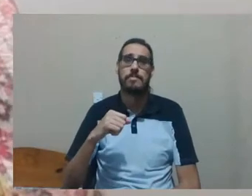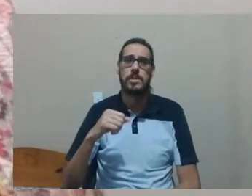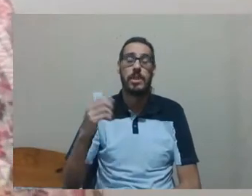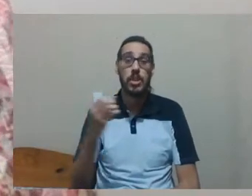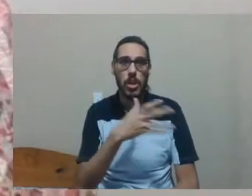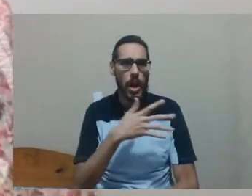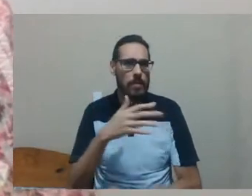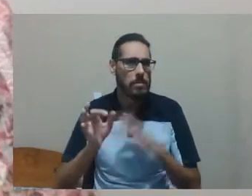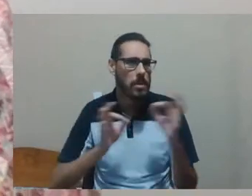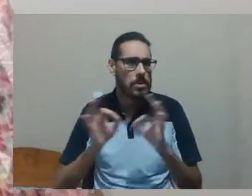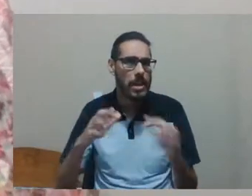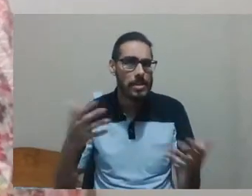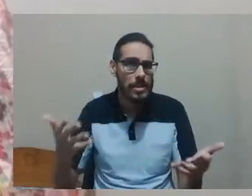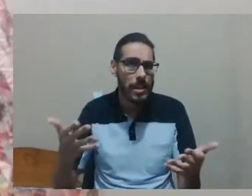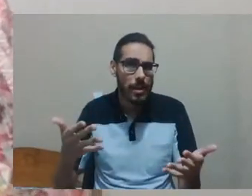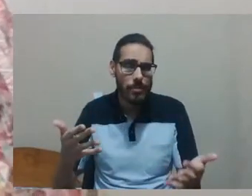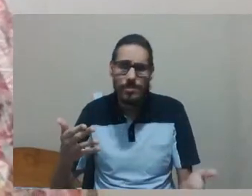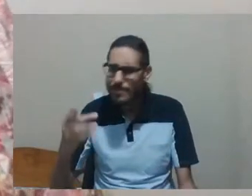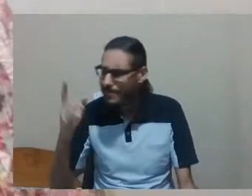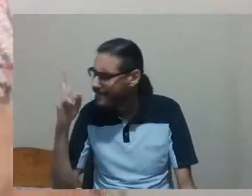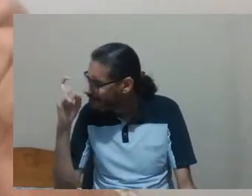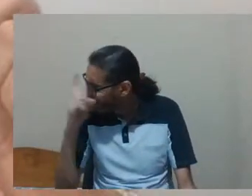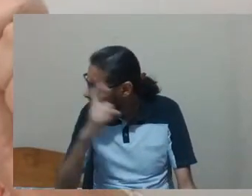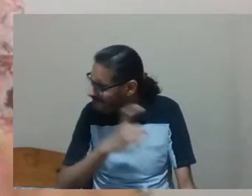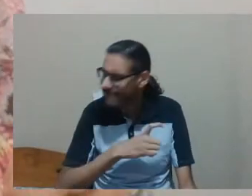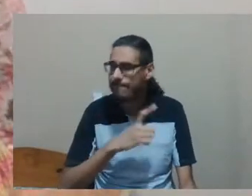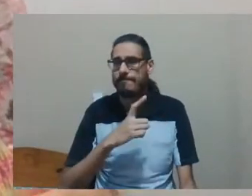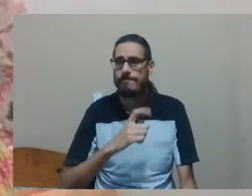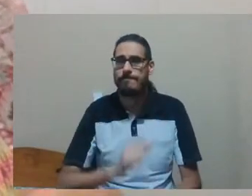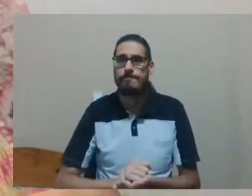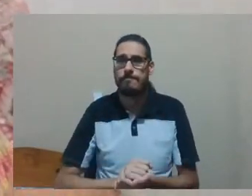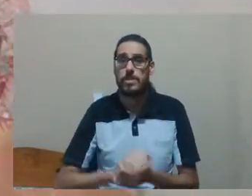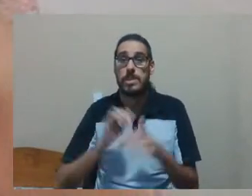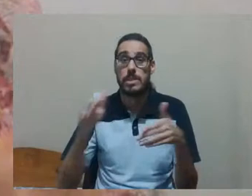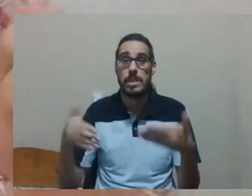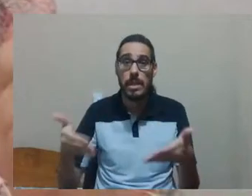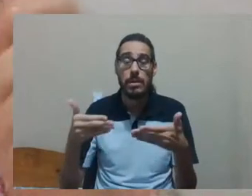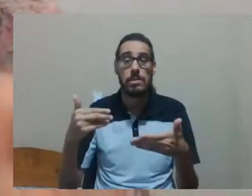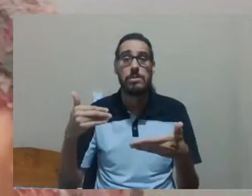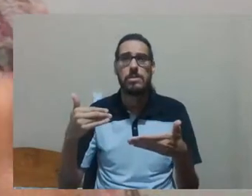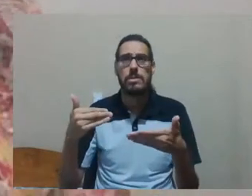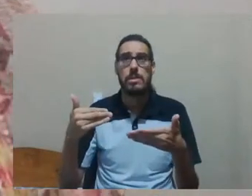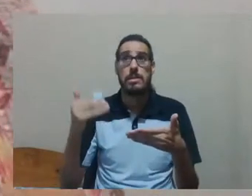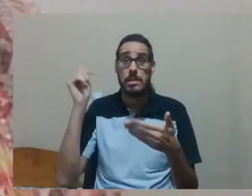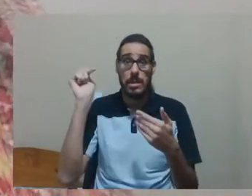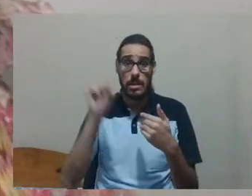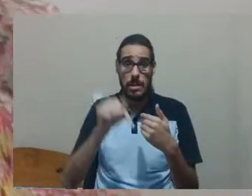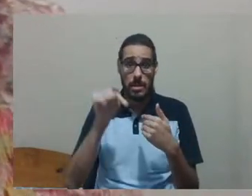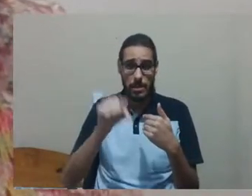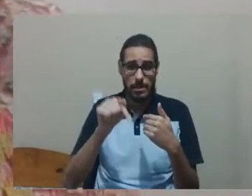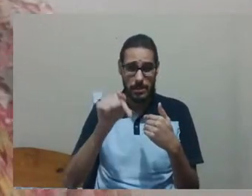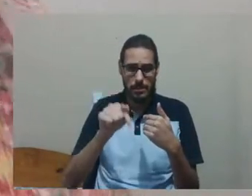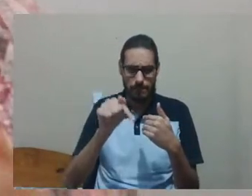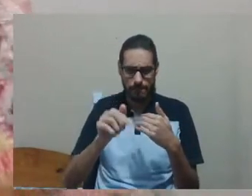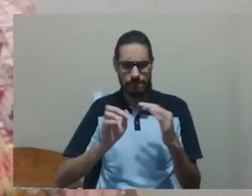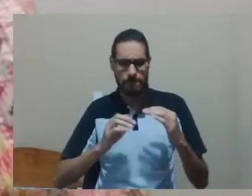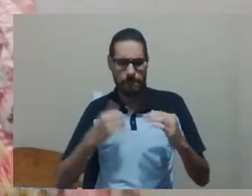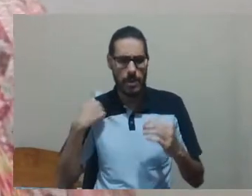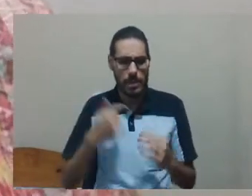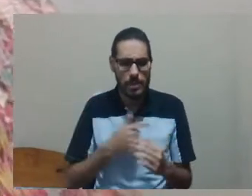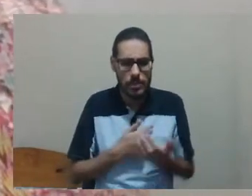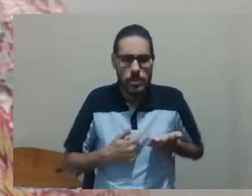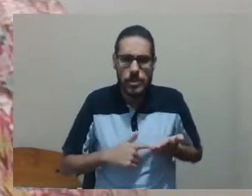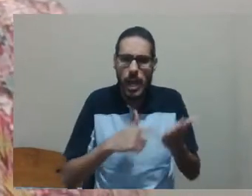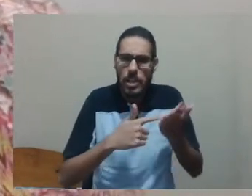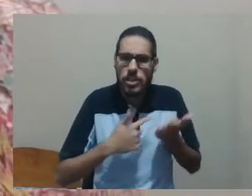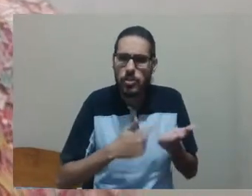então, mais difícil. Ou seja, essa articulação para conseguir recursos, nós